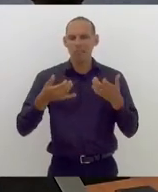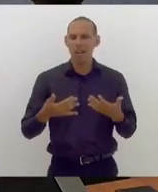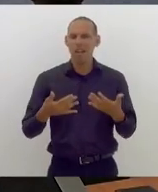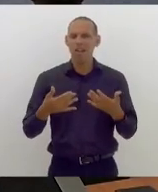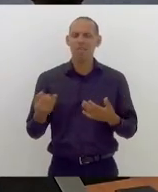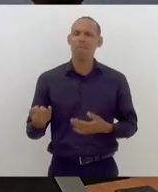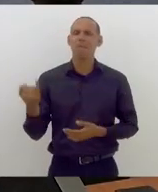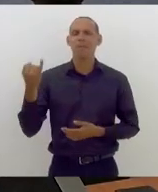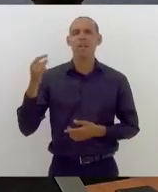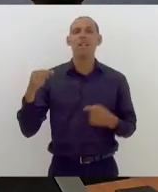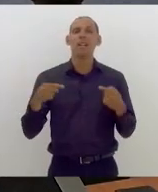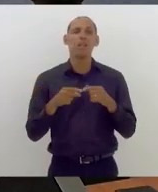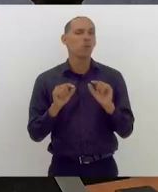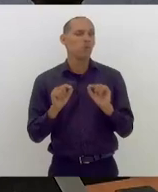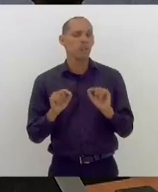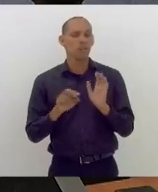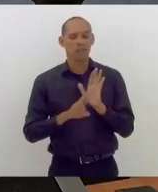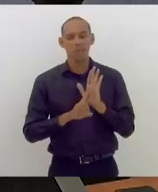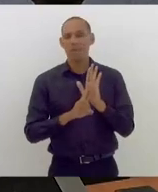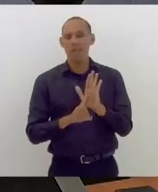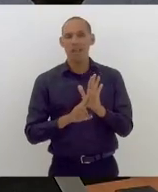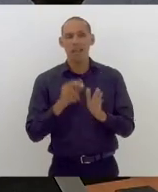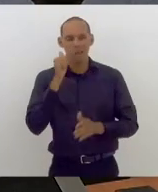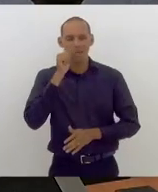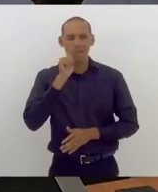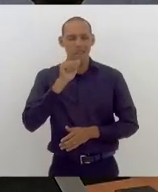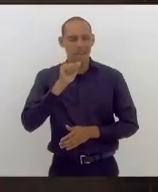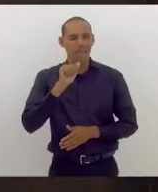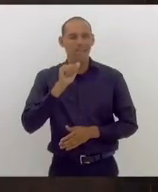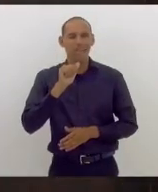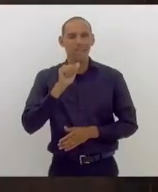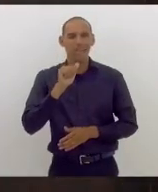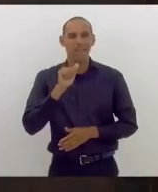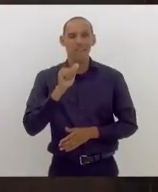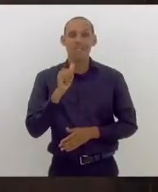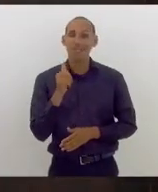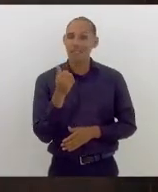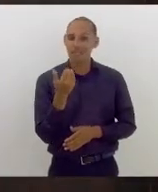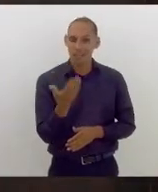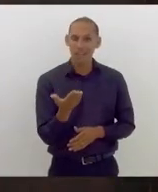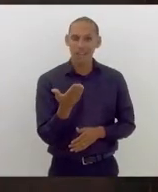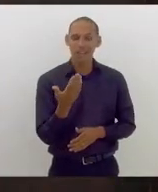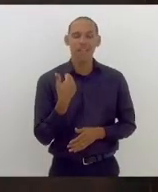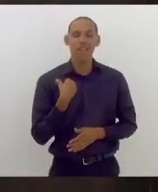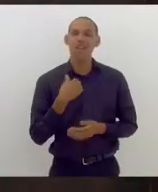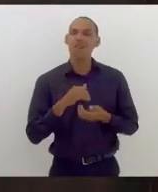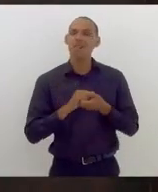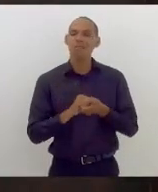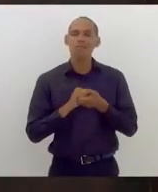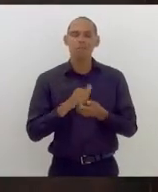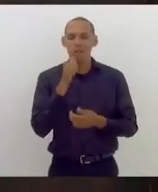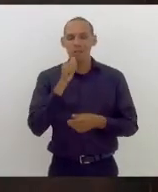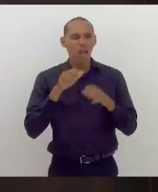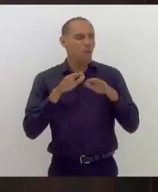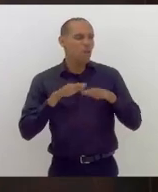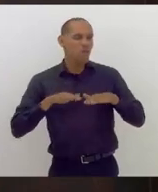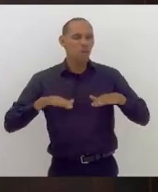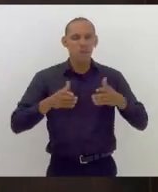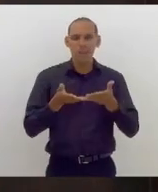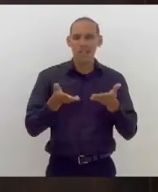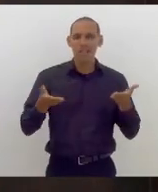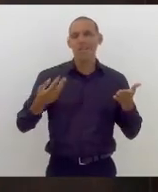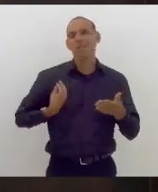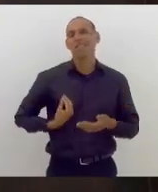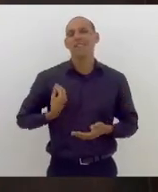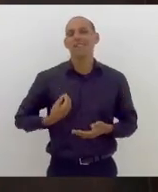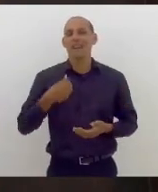importante da questão da representação feminina. Em seu nome, eu quero cumprimentar todas as mulheres aqui presentes e